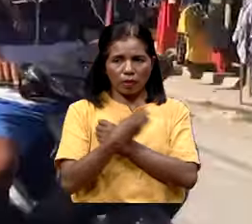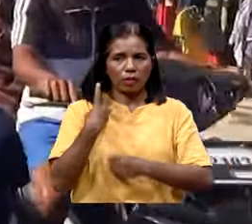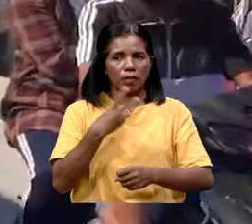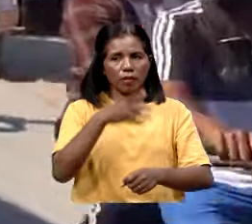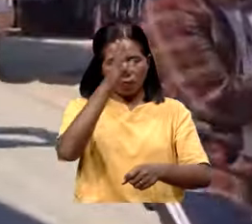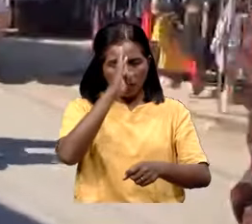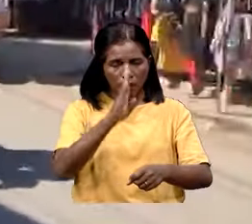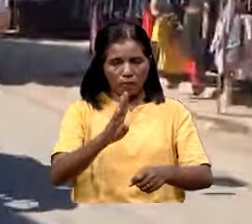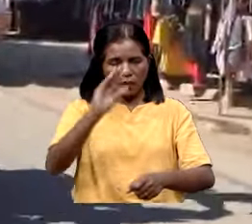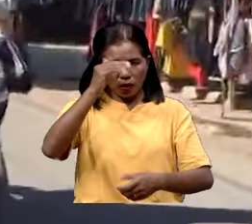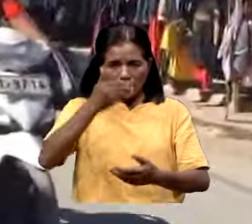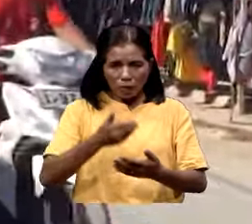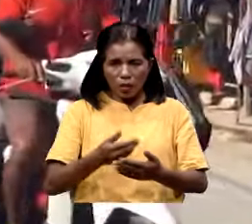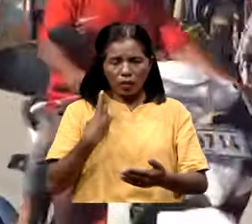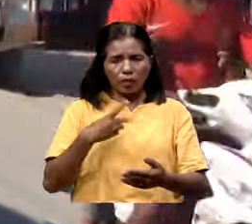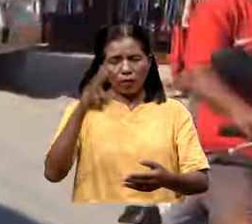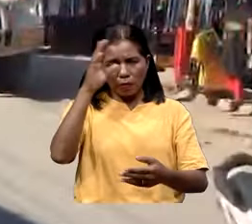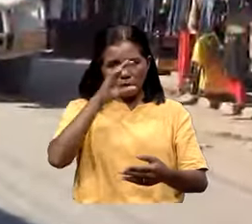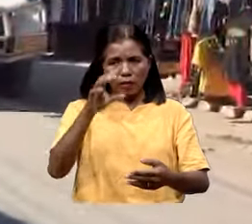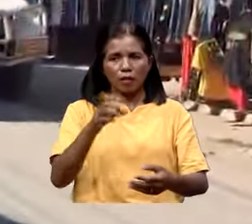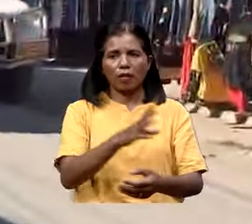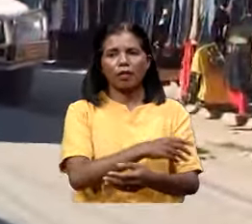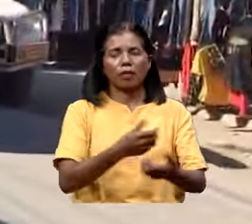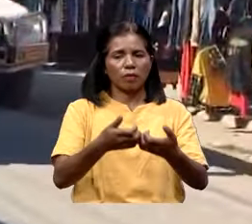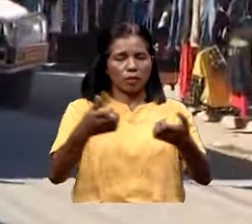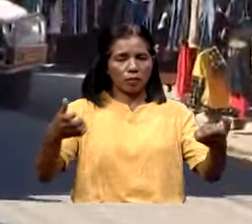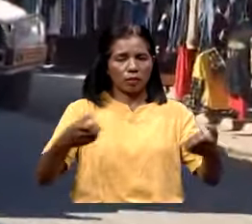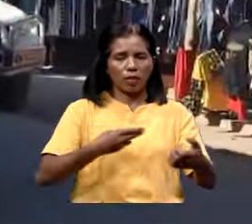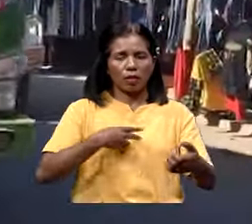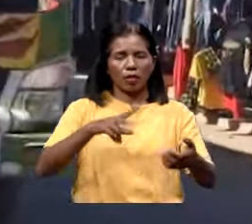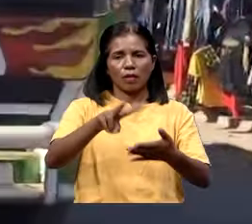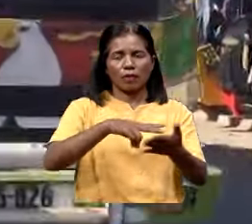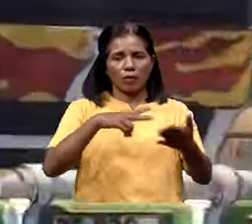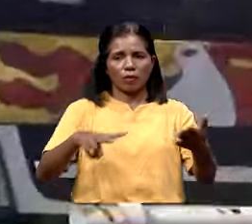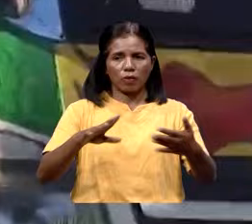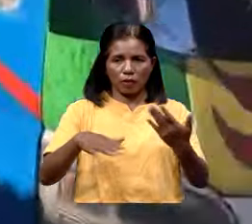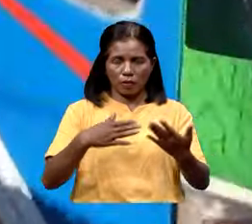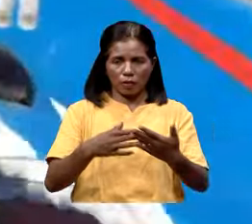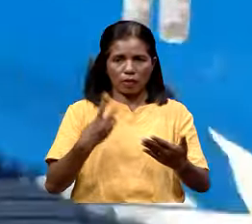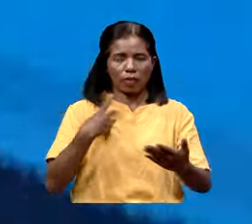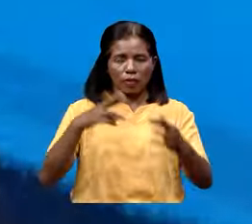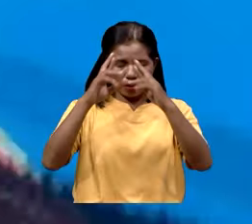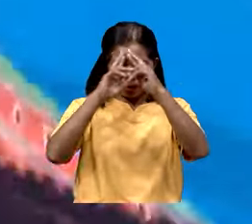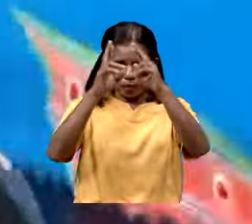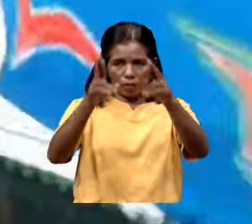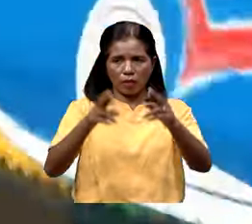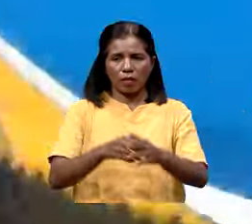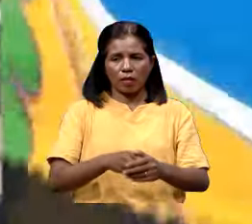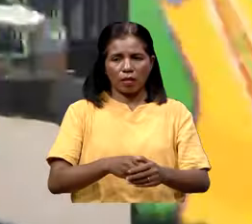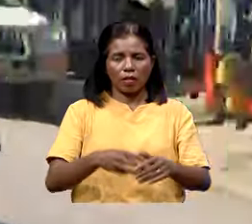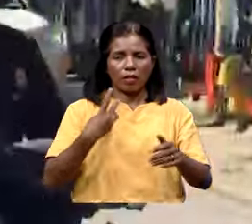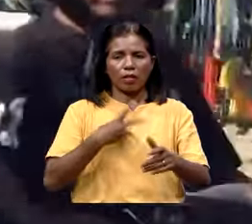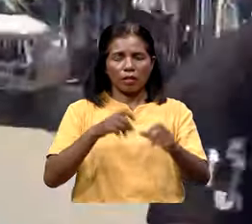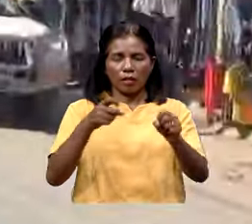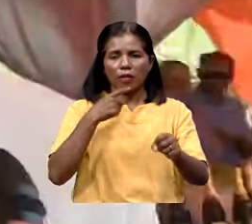maromak niwan date. Neruni ito buka tu hasesus ita halok violento Sira. Buka tu respect mahar. Ne perlu di bela itu